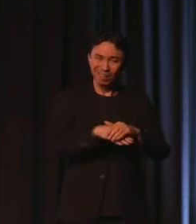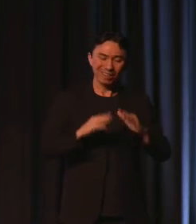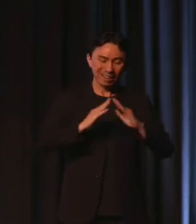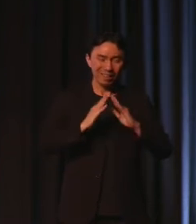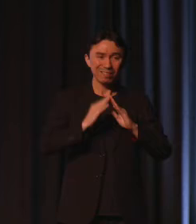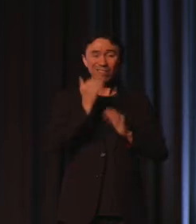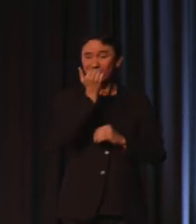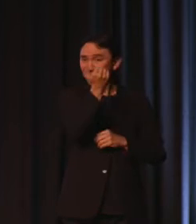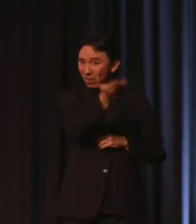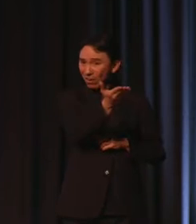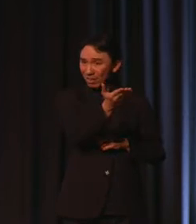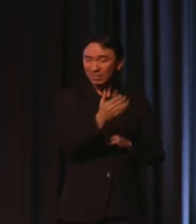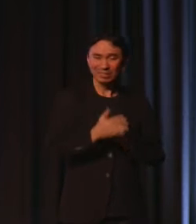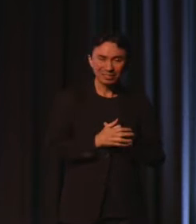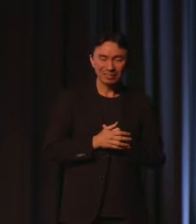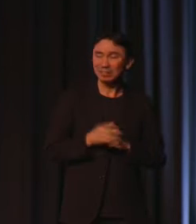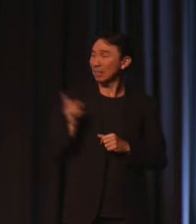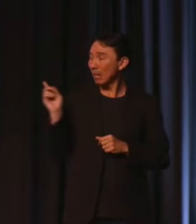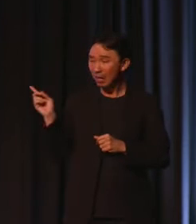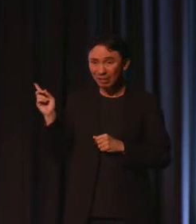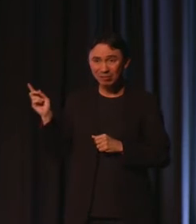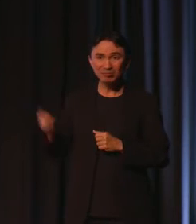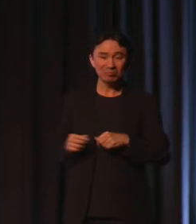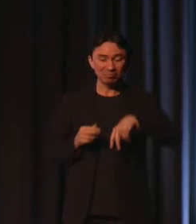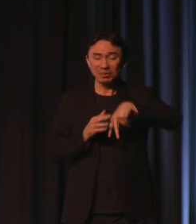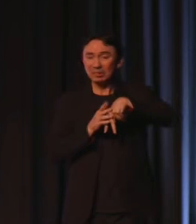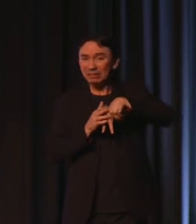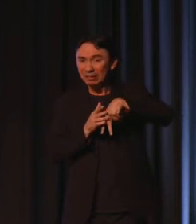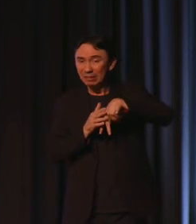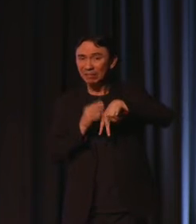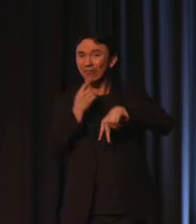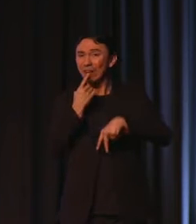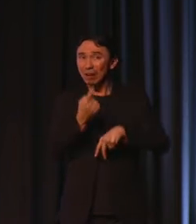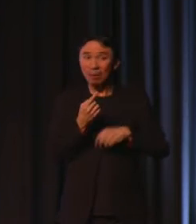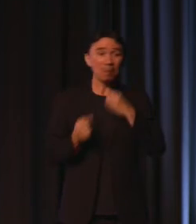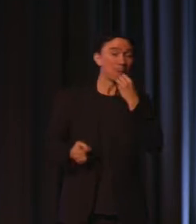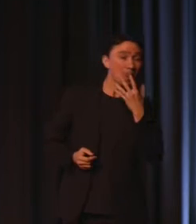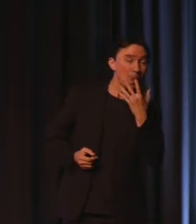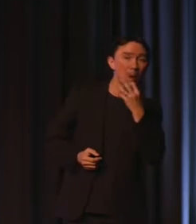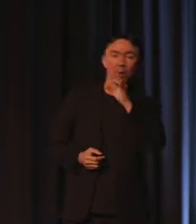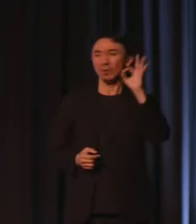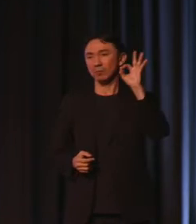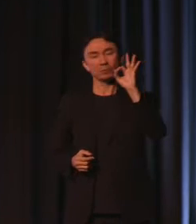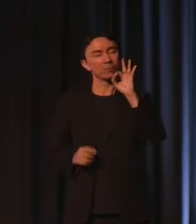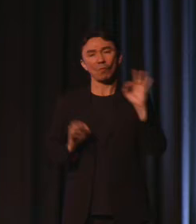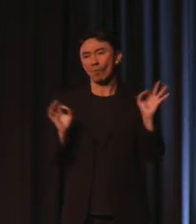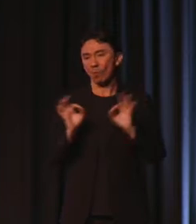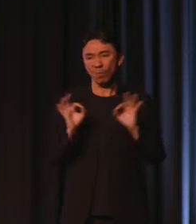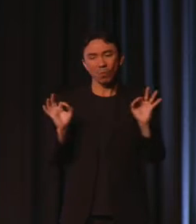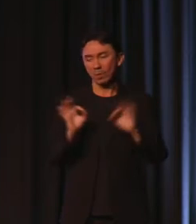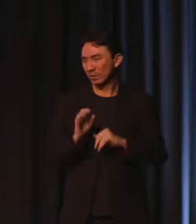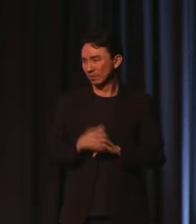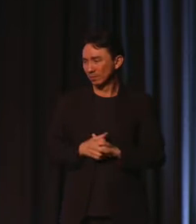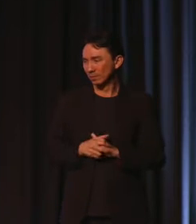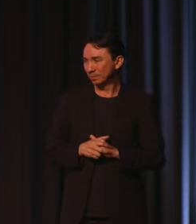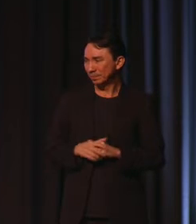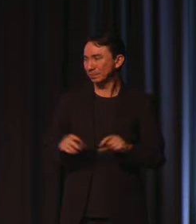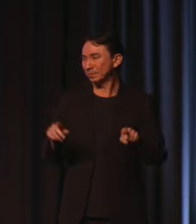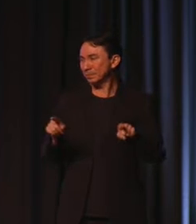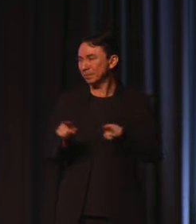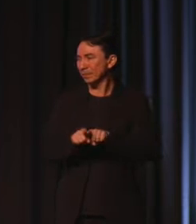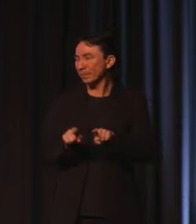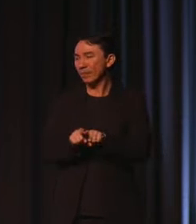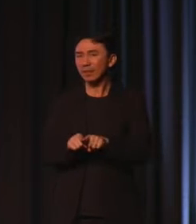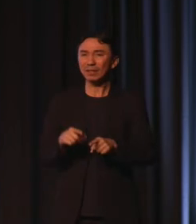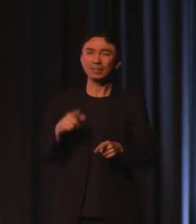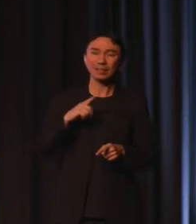né, basicamente nenhum paciente dizendo que é bom ou que é ótimo ali, tá? E o número de intercorrências, né? Então, qual o